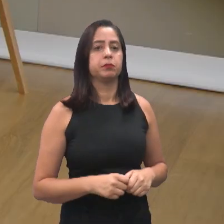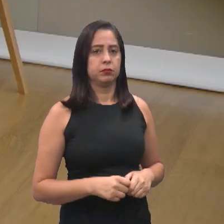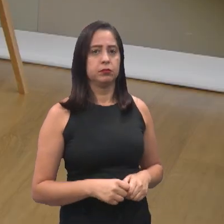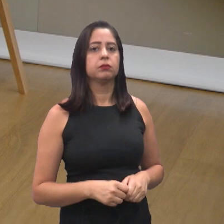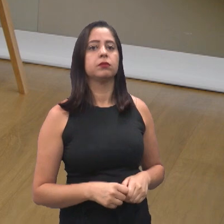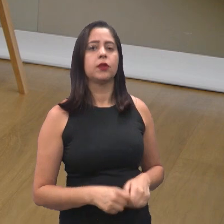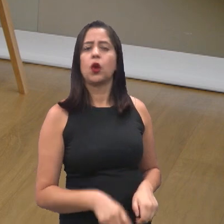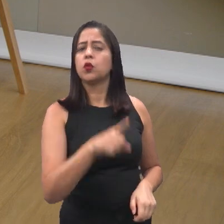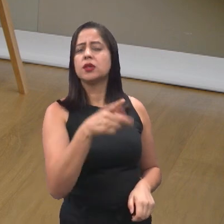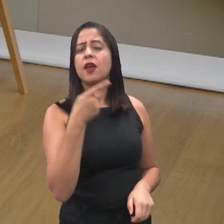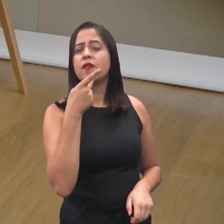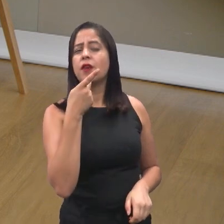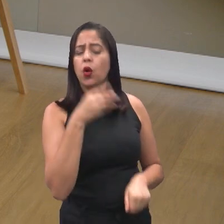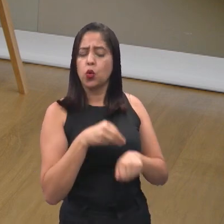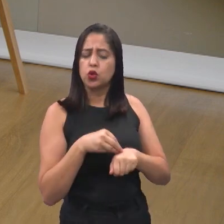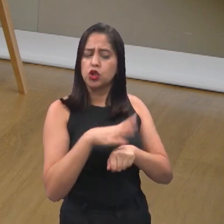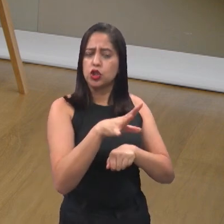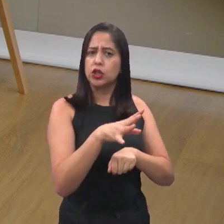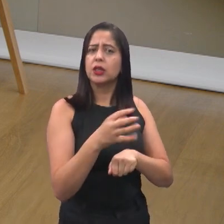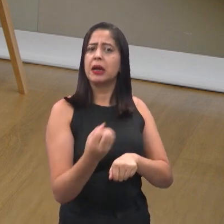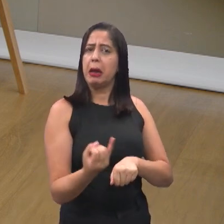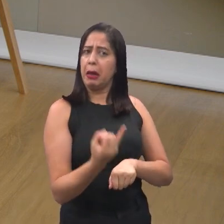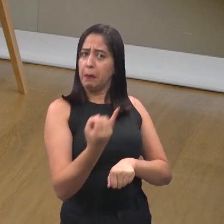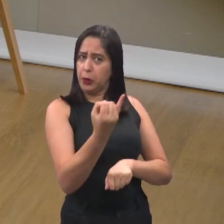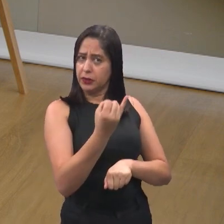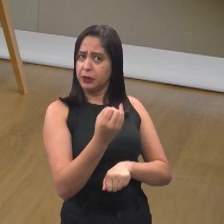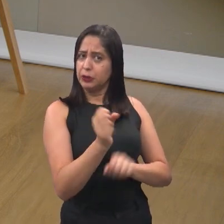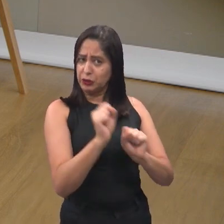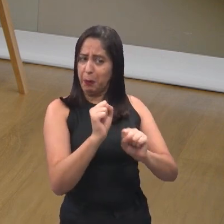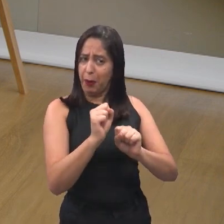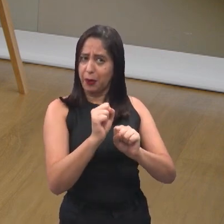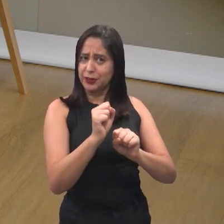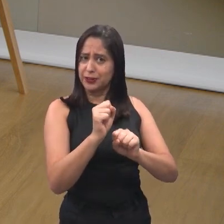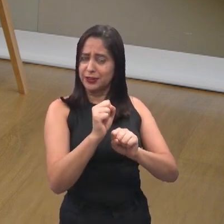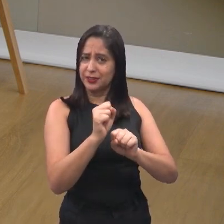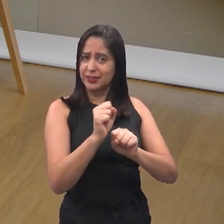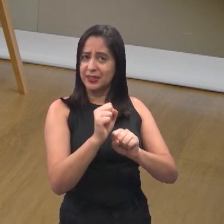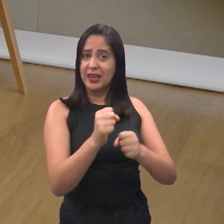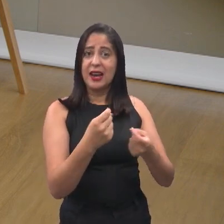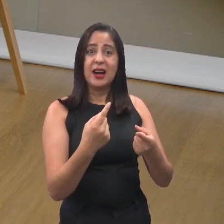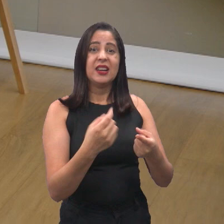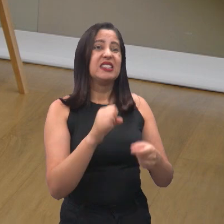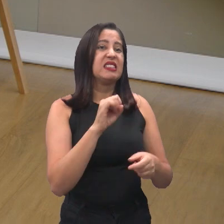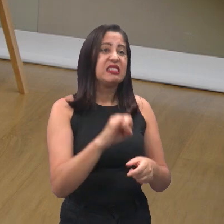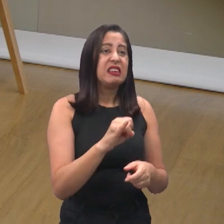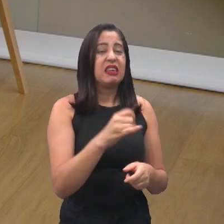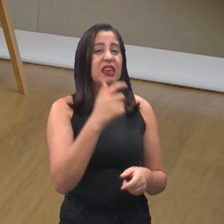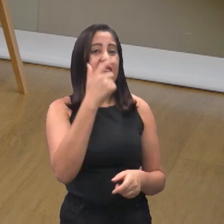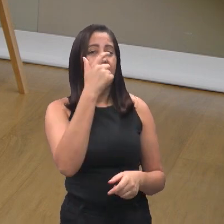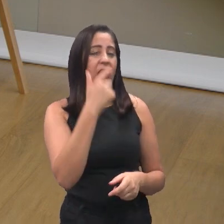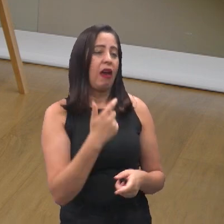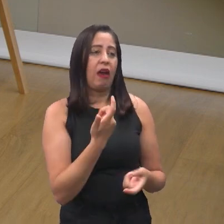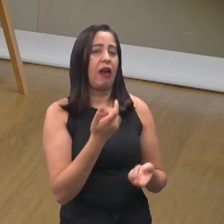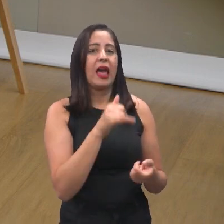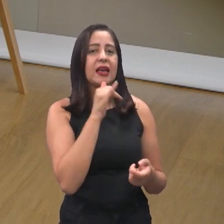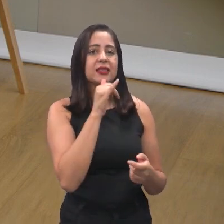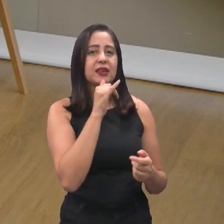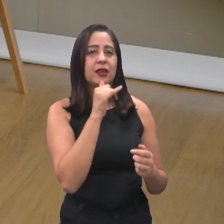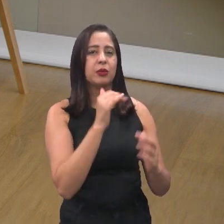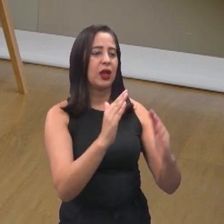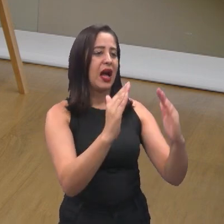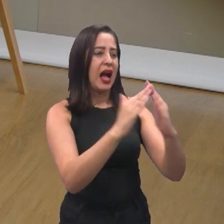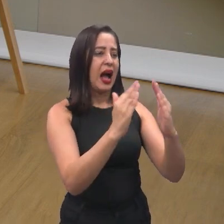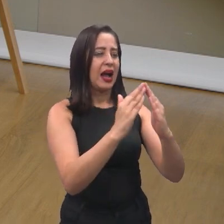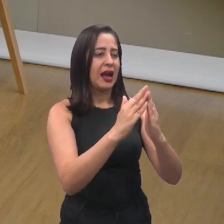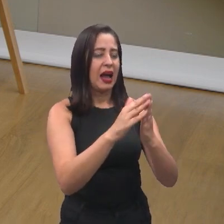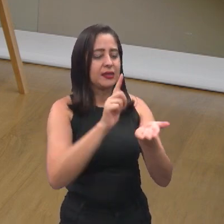bastidores você passou algumas dicas muito interessantes que eu acho que vale a gente compartilhar, né? Você falou, de repente, se eu não tenho o hábito de limpar a casa com muita rapidez